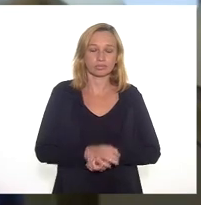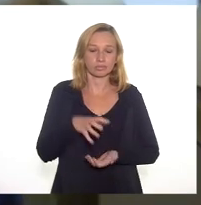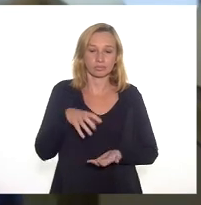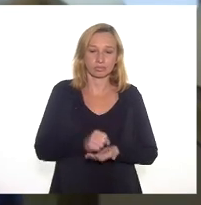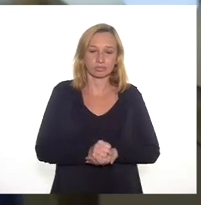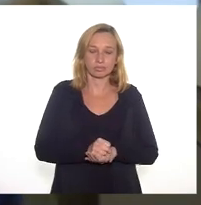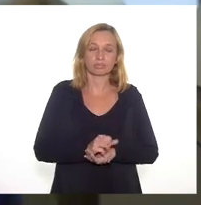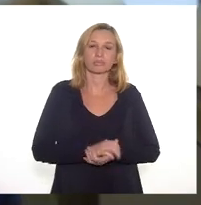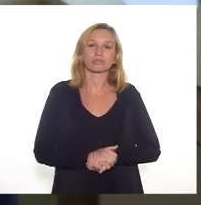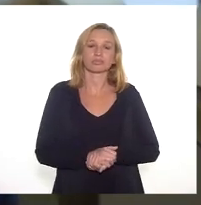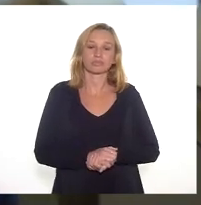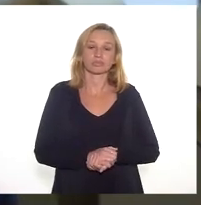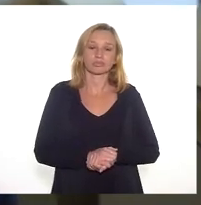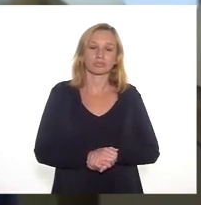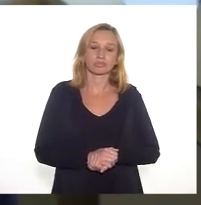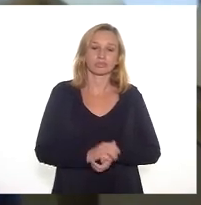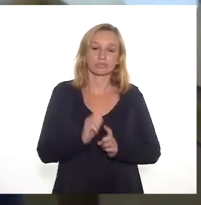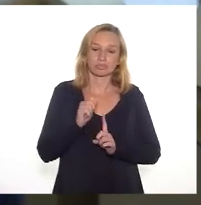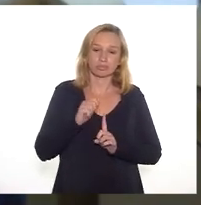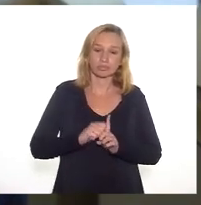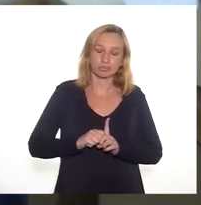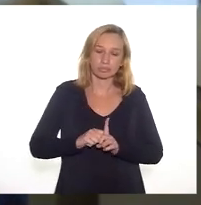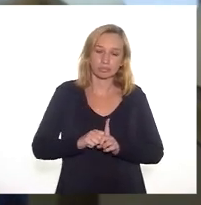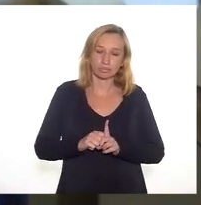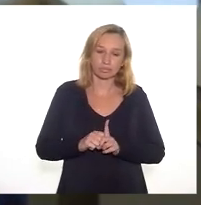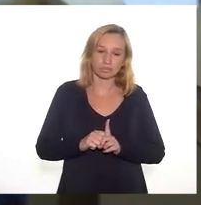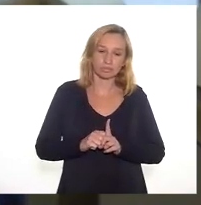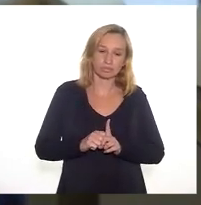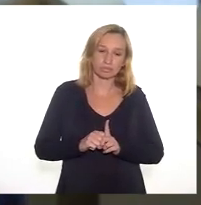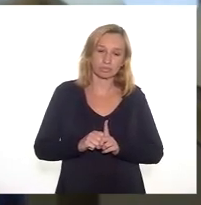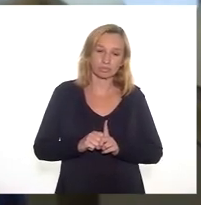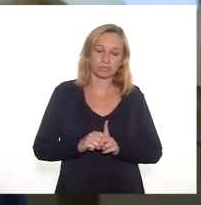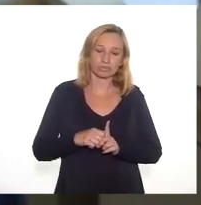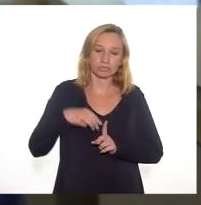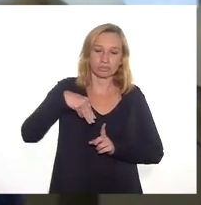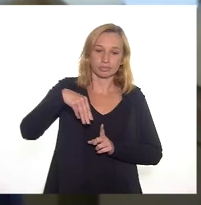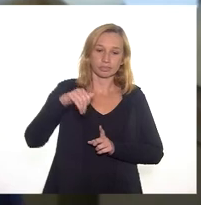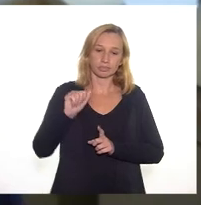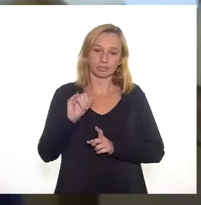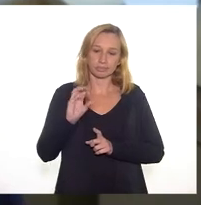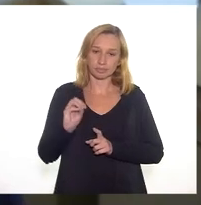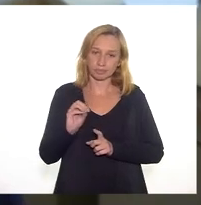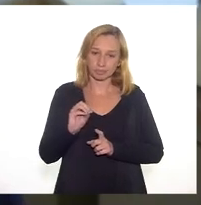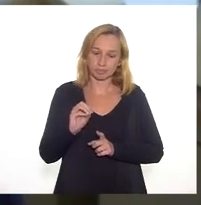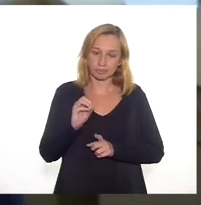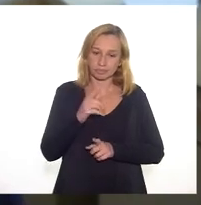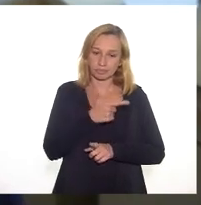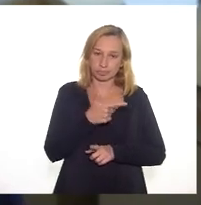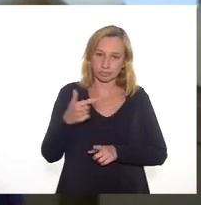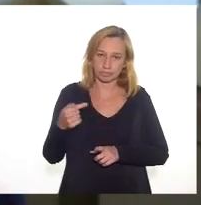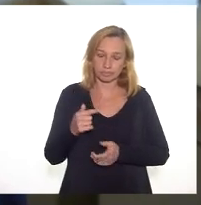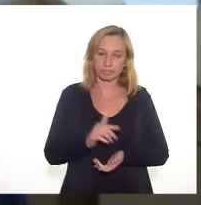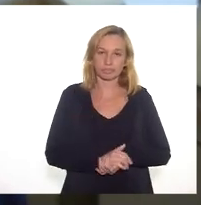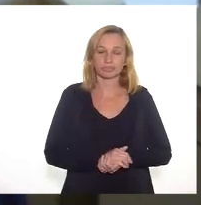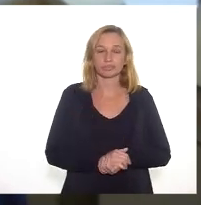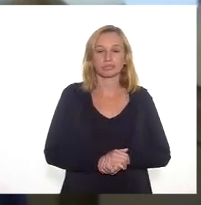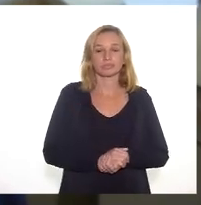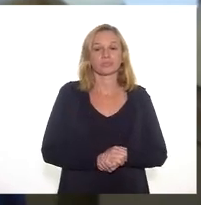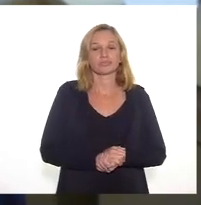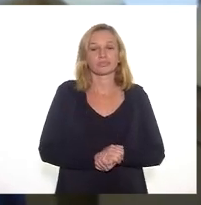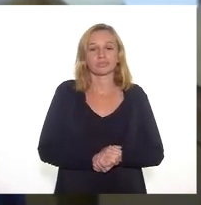protocolamos no mês de maio, 27 de maio,